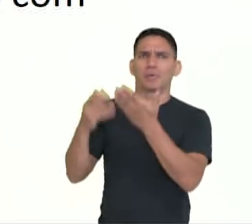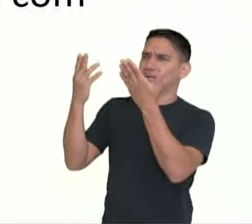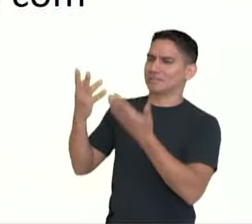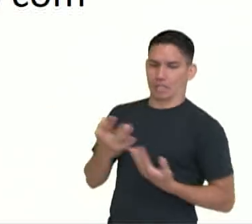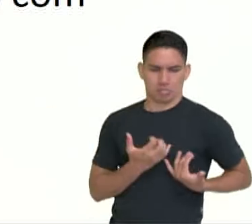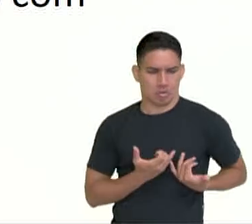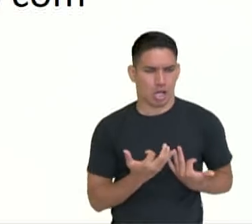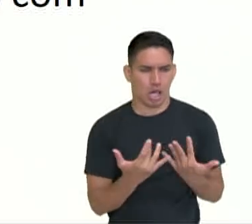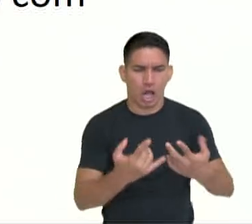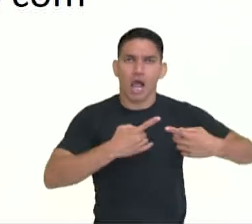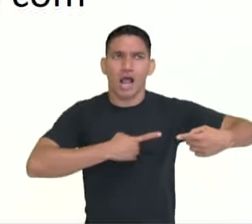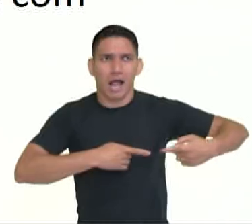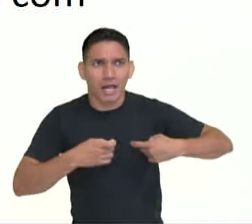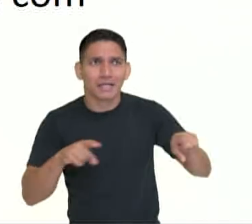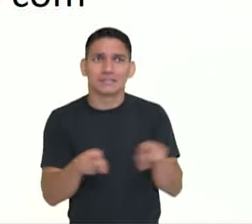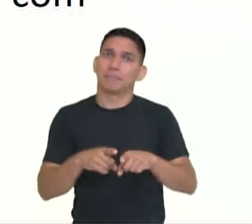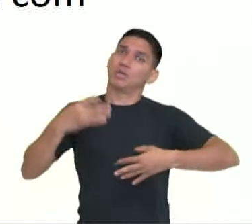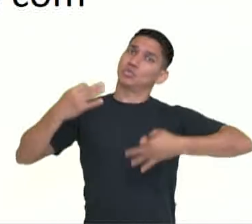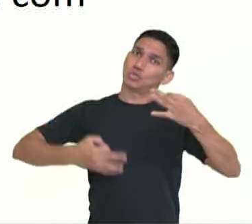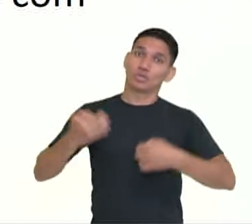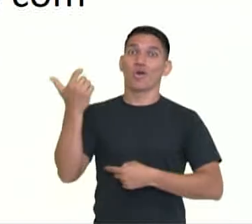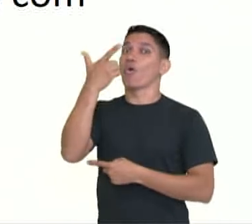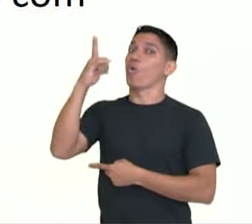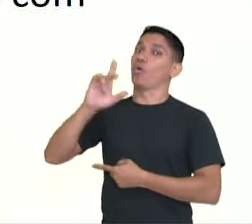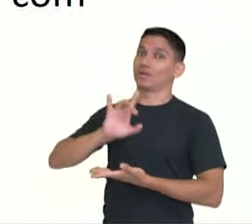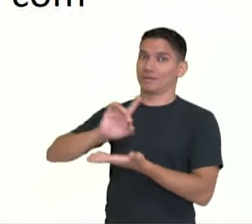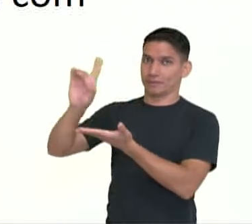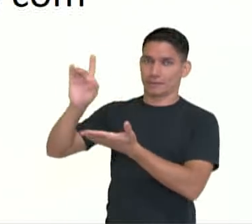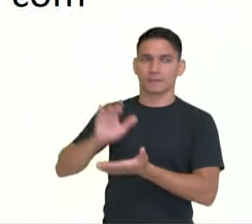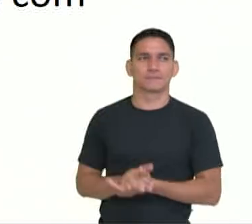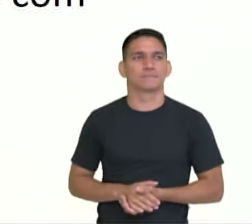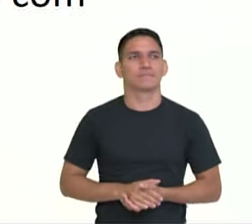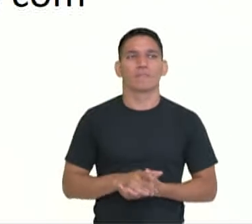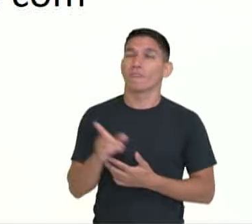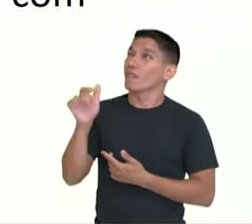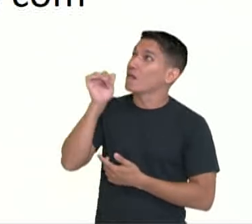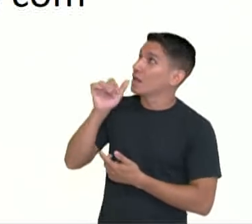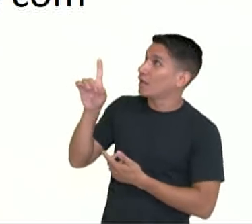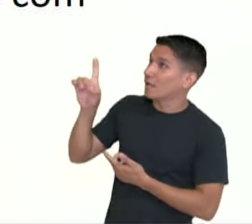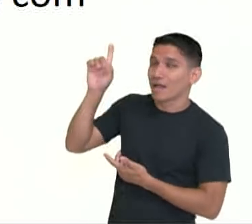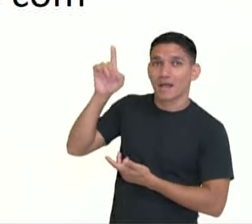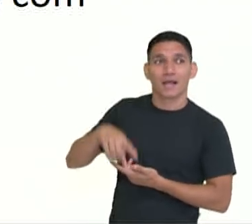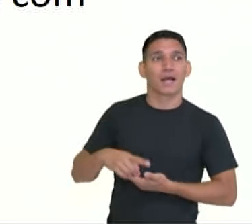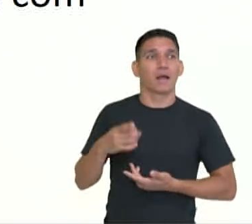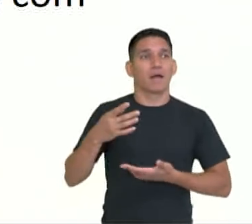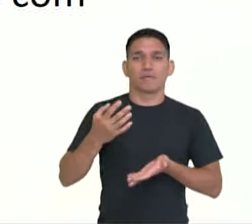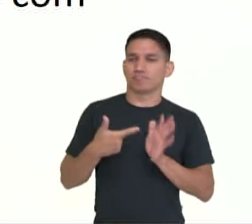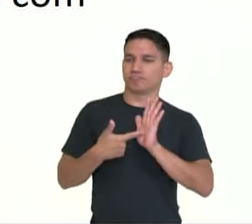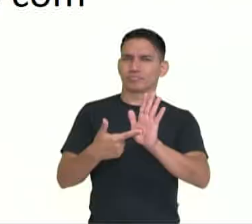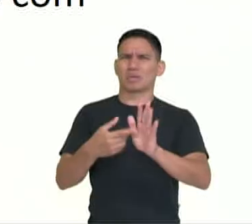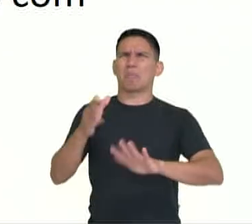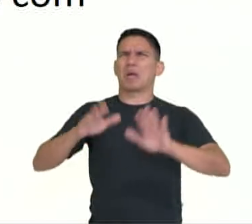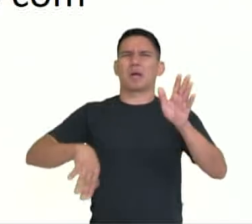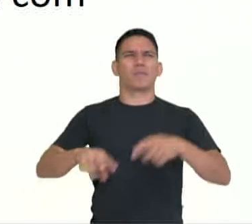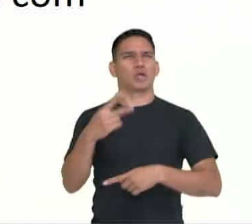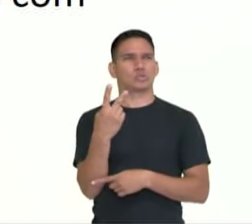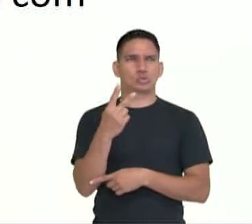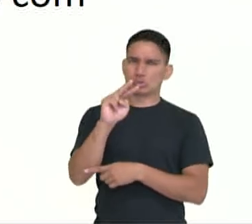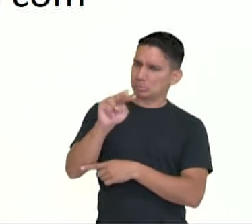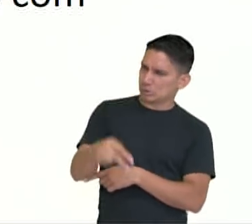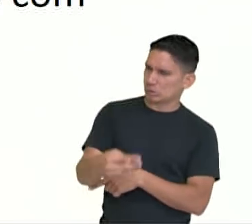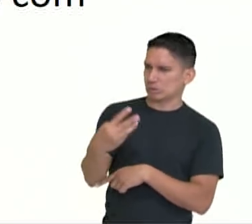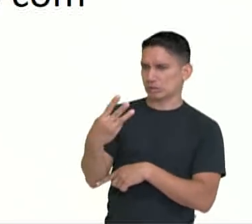nós já estamos falando de uma outra deusa. Essa deusa, aqui é uma imagem de um selo acádio, mais ou menos de